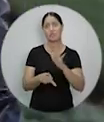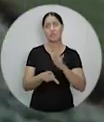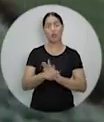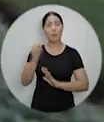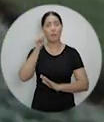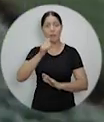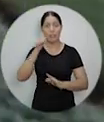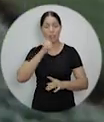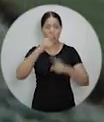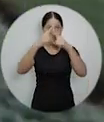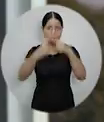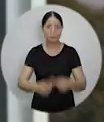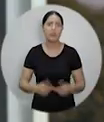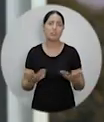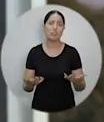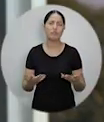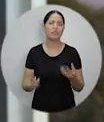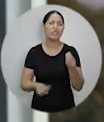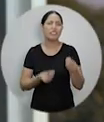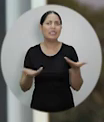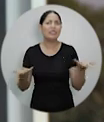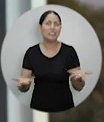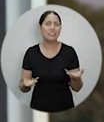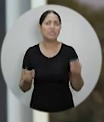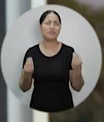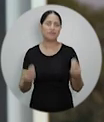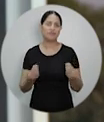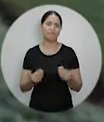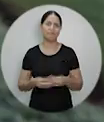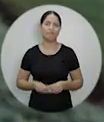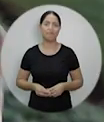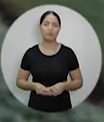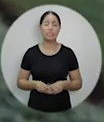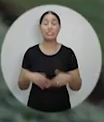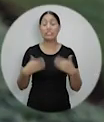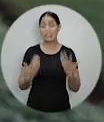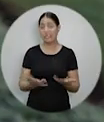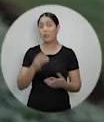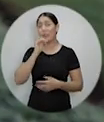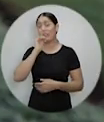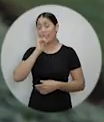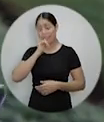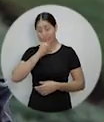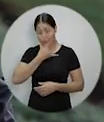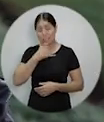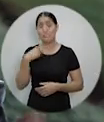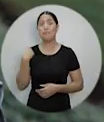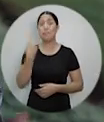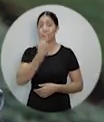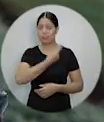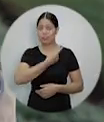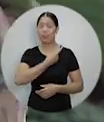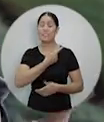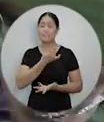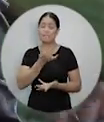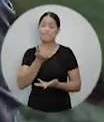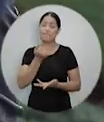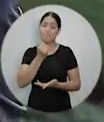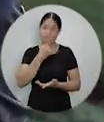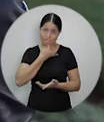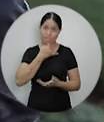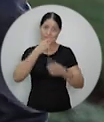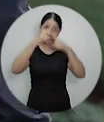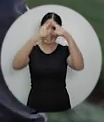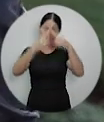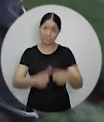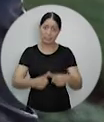representatividade feminina nos parlamentos. E aí, doutora Luciana? Nós, infelizmente, ainda ocupamos esse